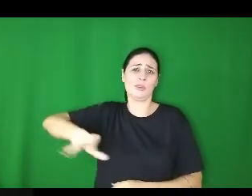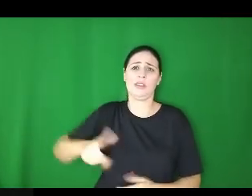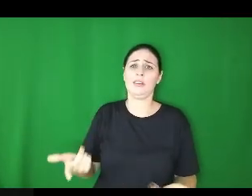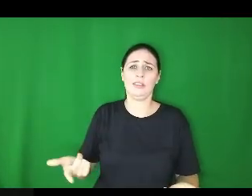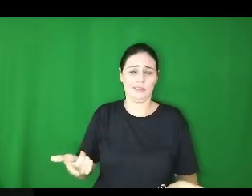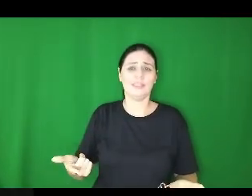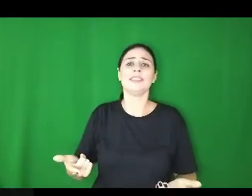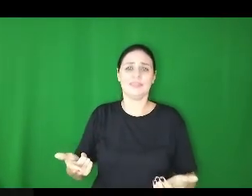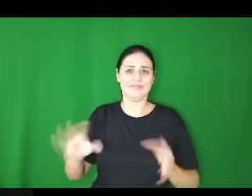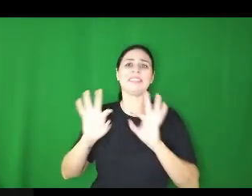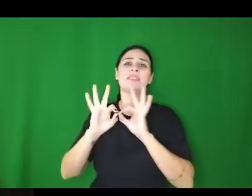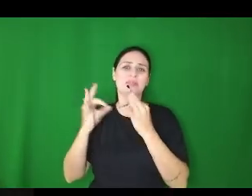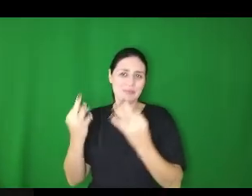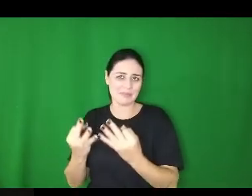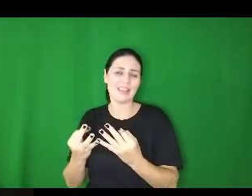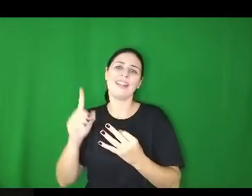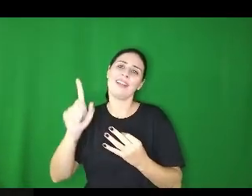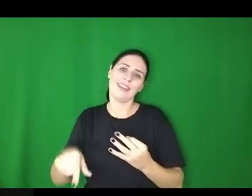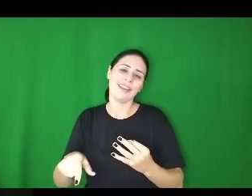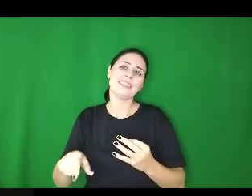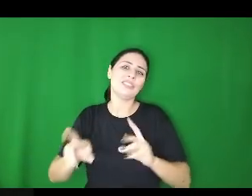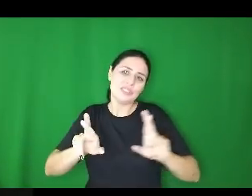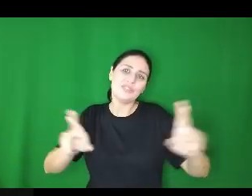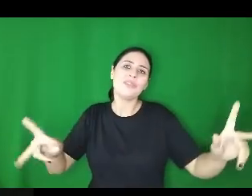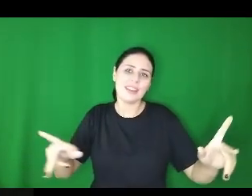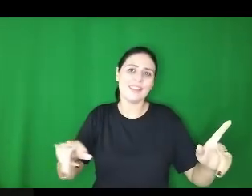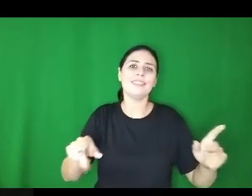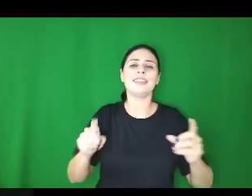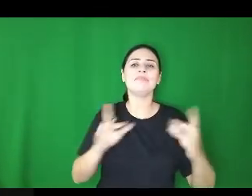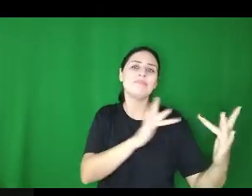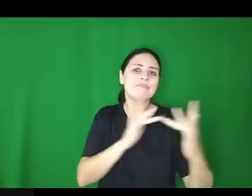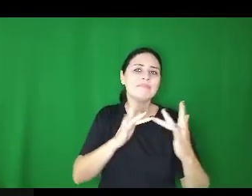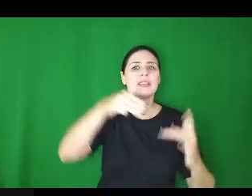processo, né, mediado, quer dizer, tem necessariamente a